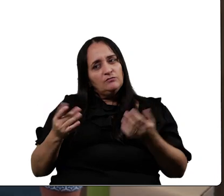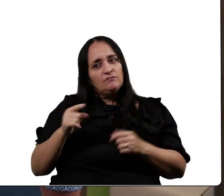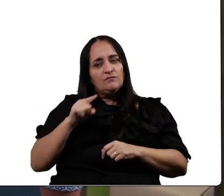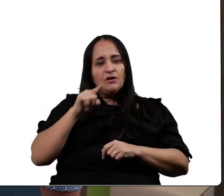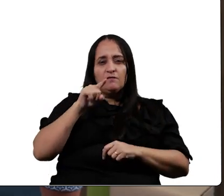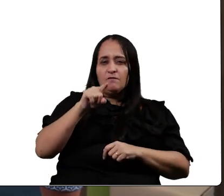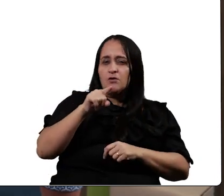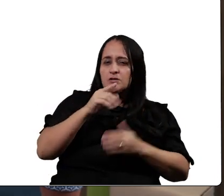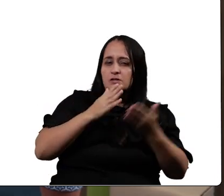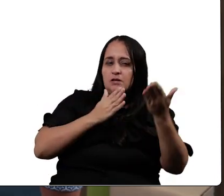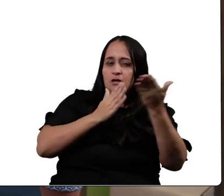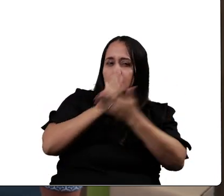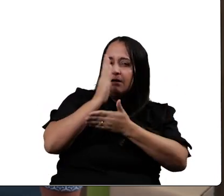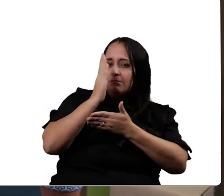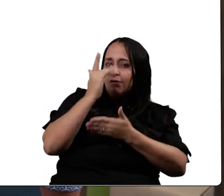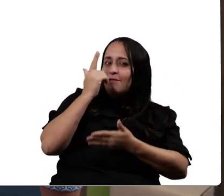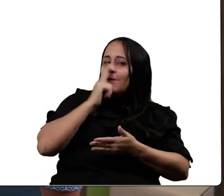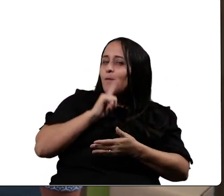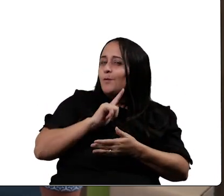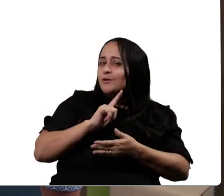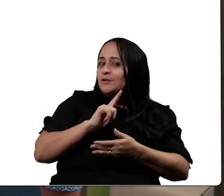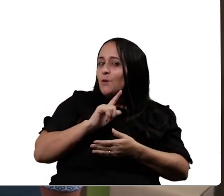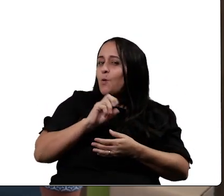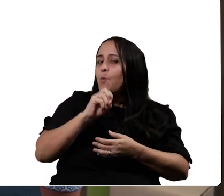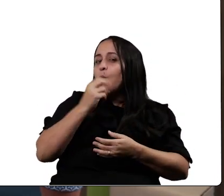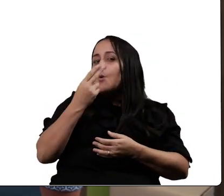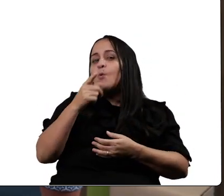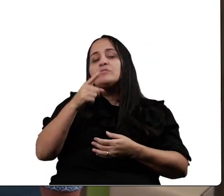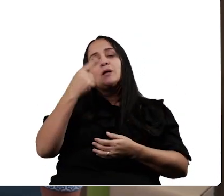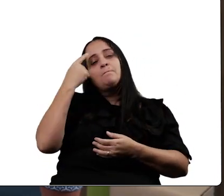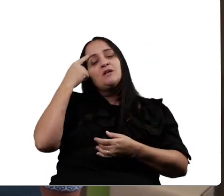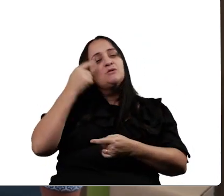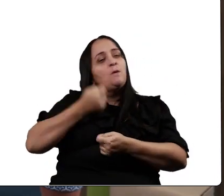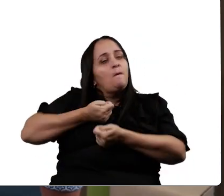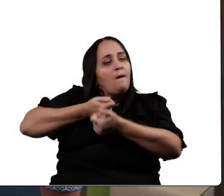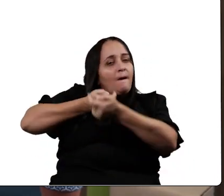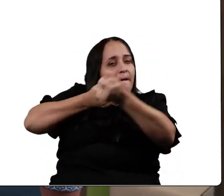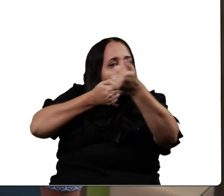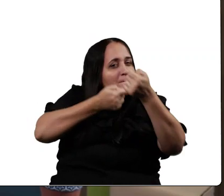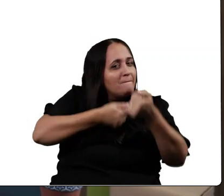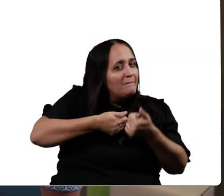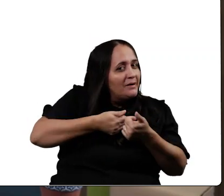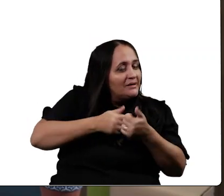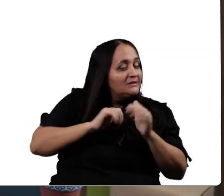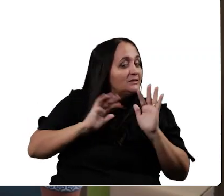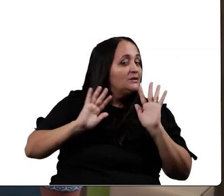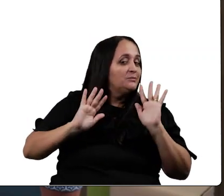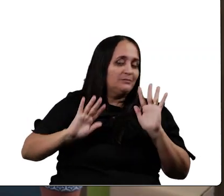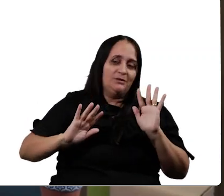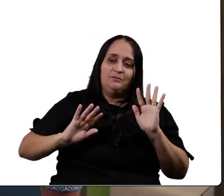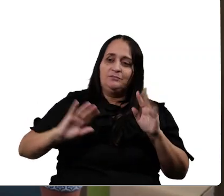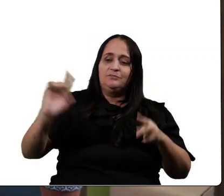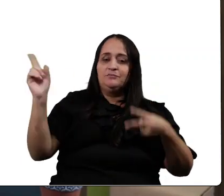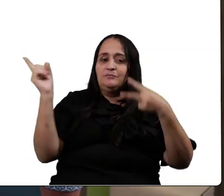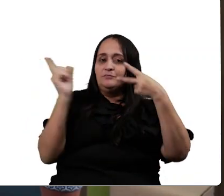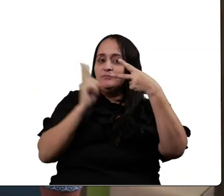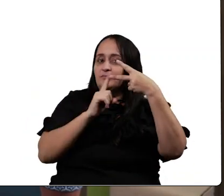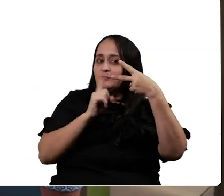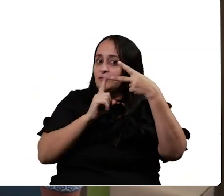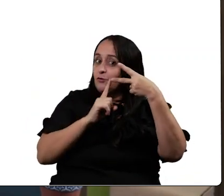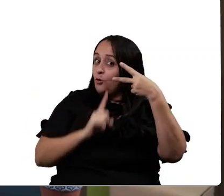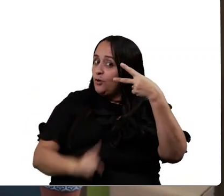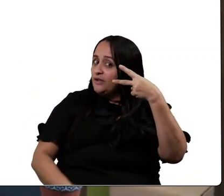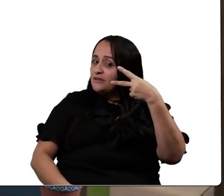você errou, você achou que era uma pegadinha? Pronto, esse foi o primeiro teste. Vamos agora para a notícia